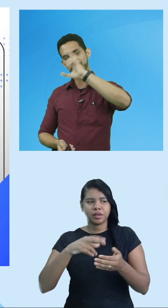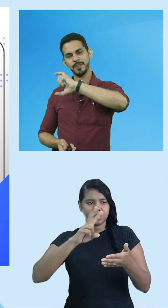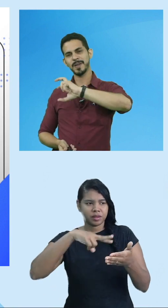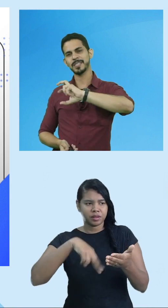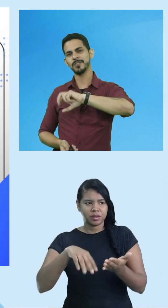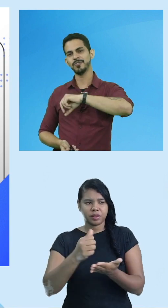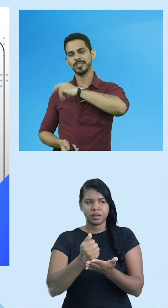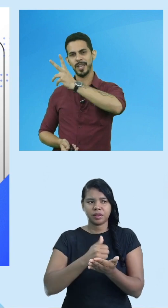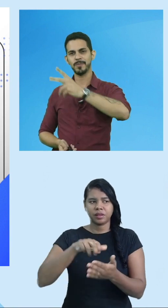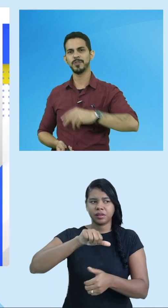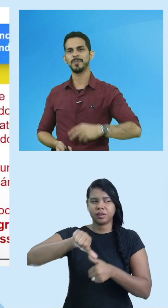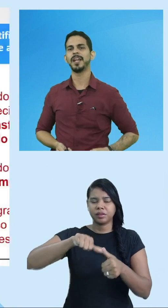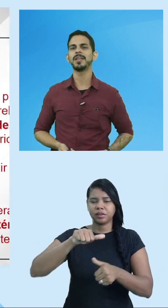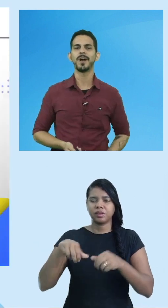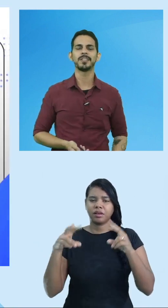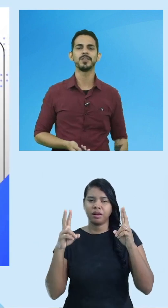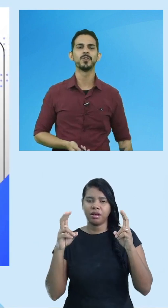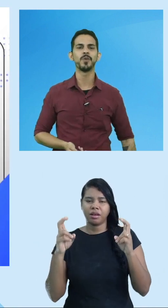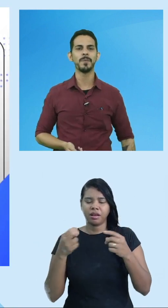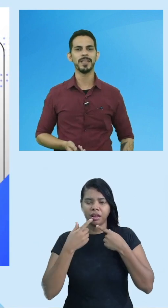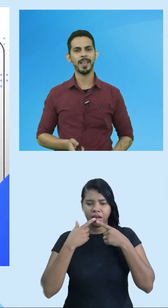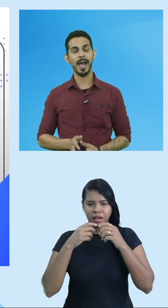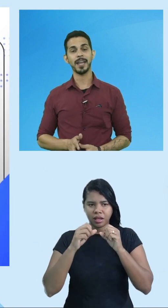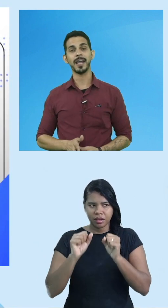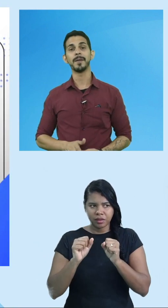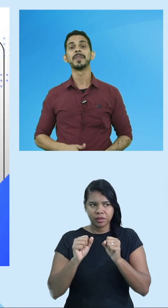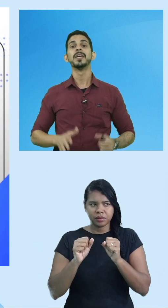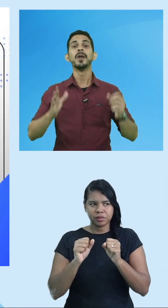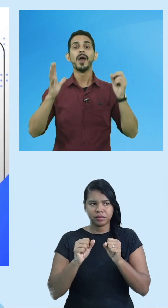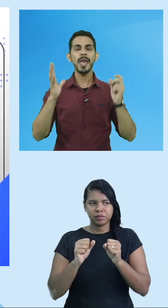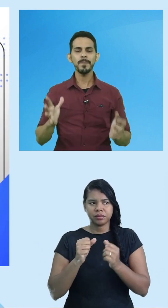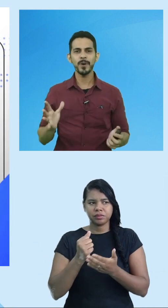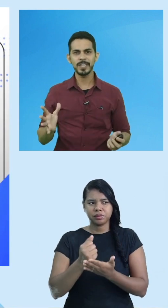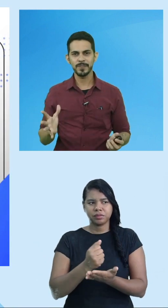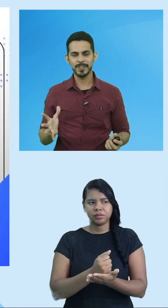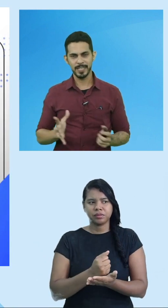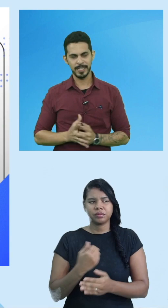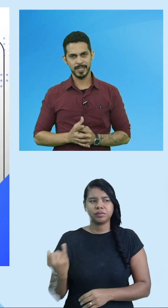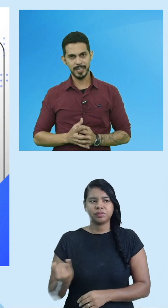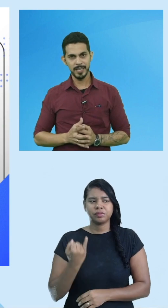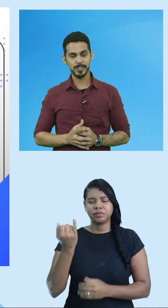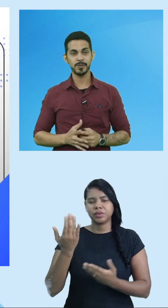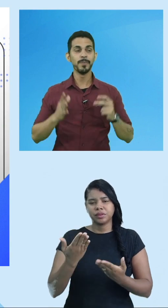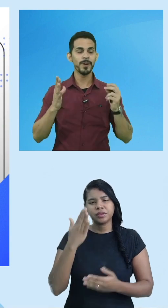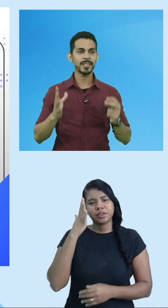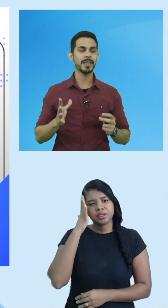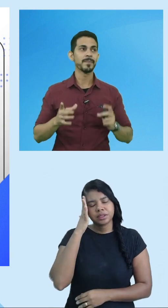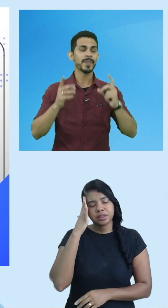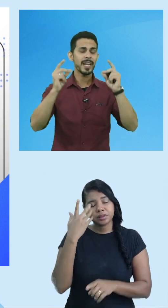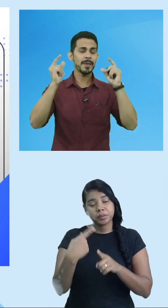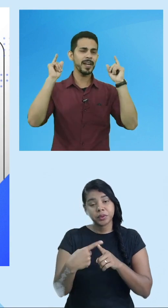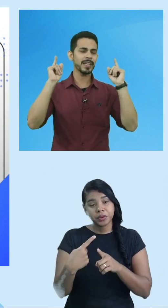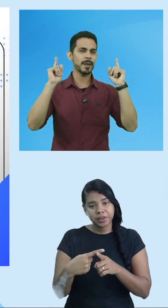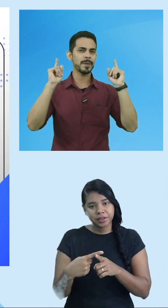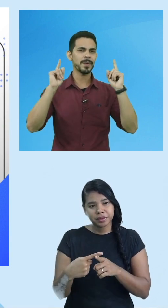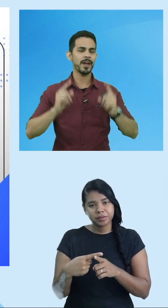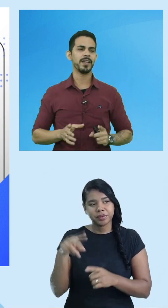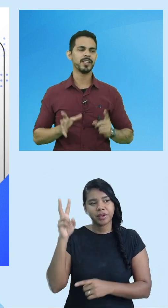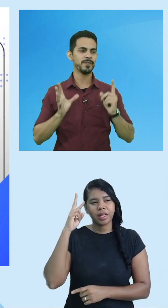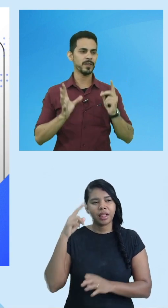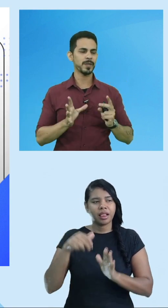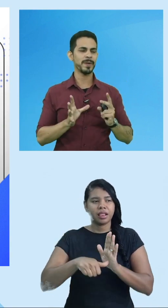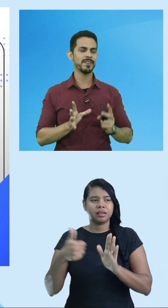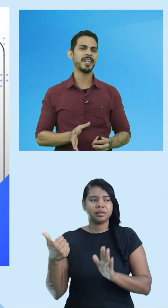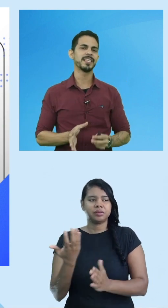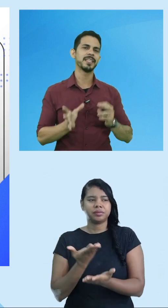e a transformação dos termos para a linguagem documentária. É importante você entender isso, porque lembra lá que na primeira aula a